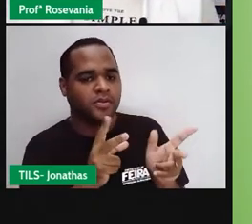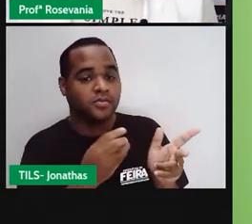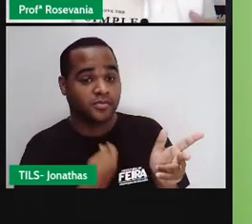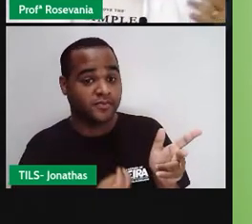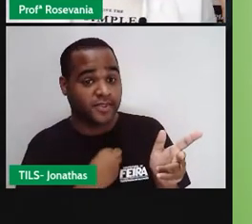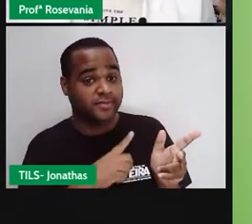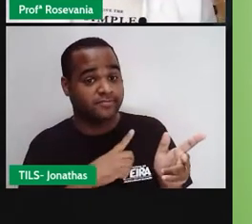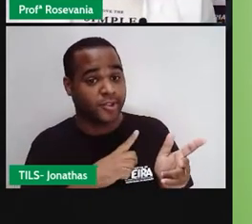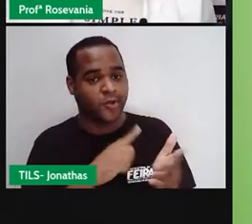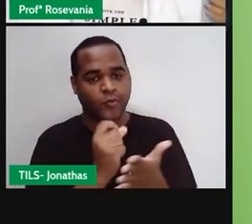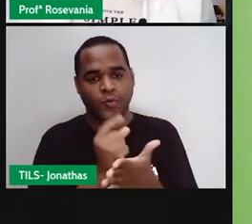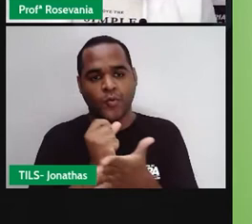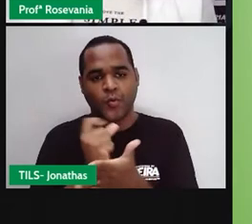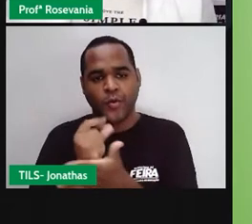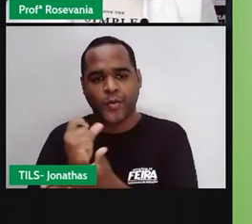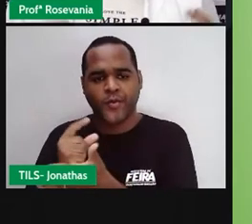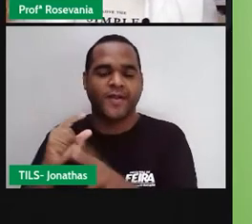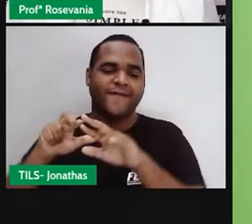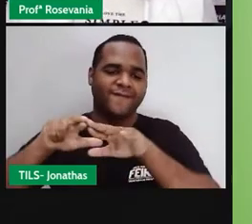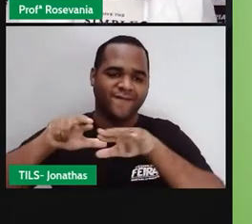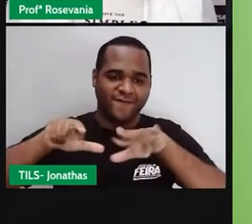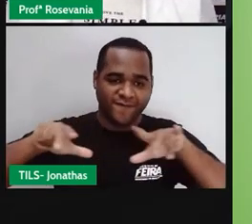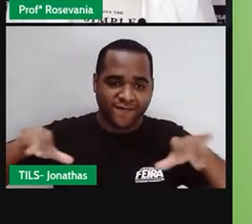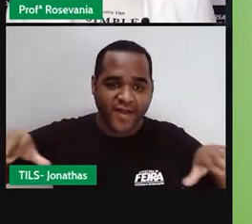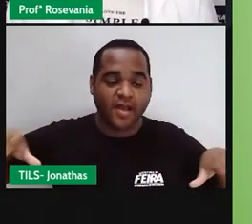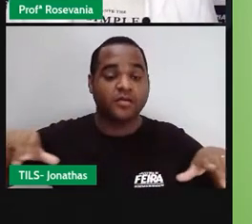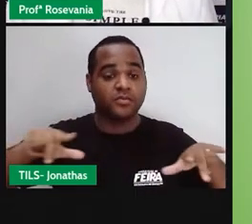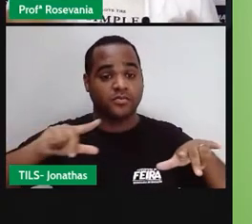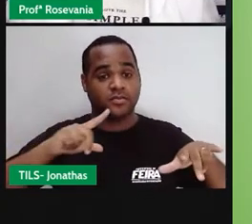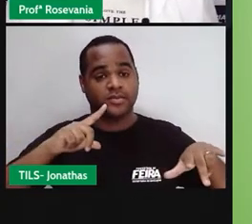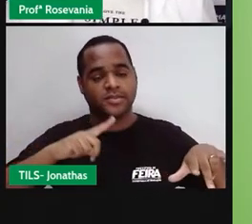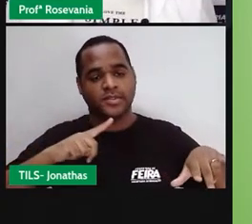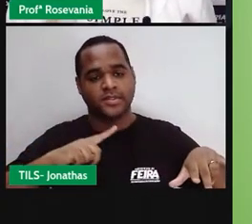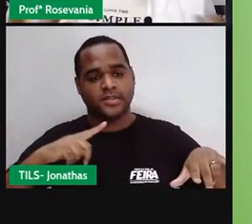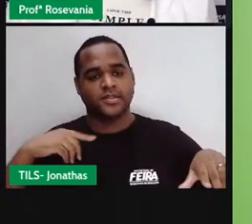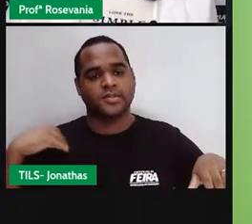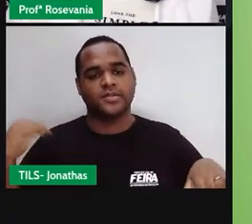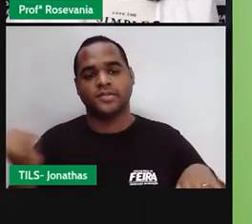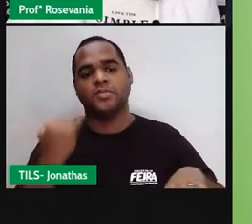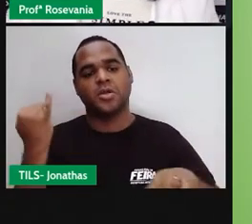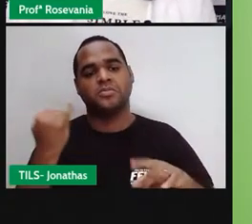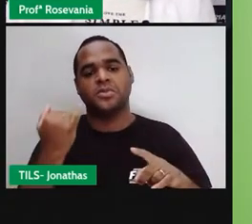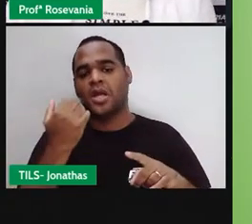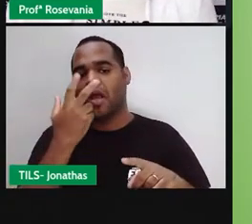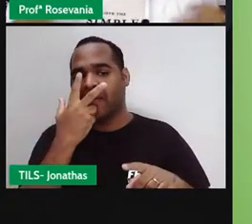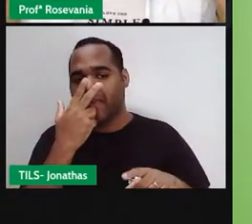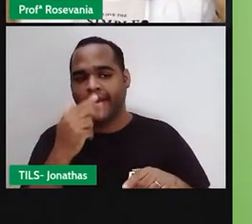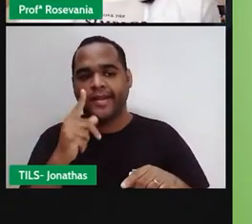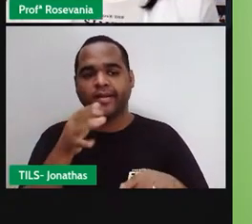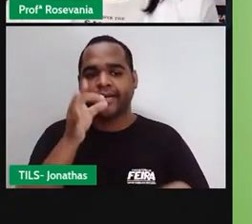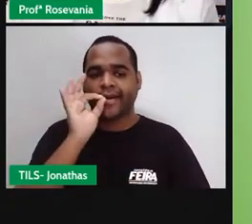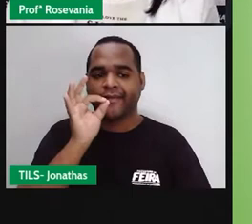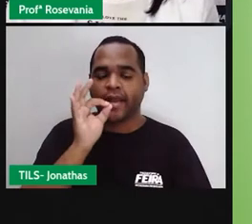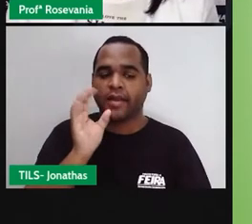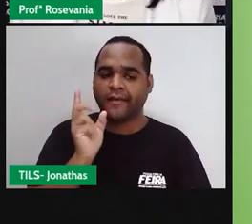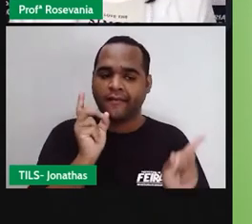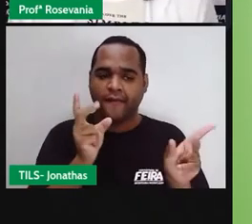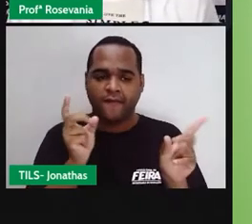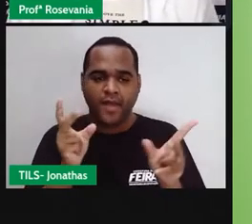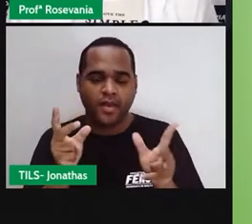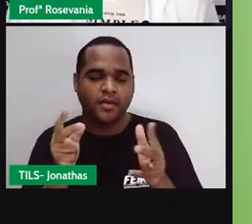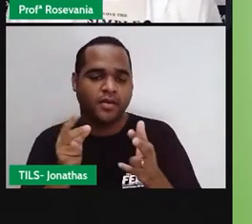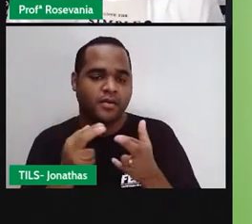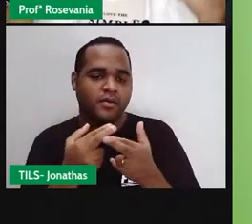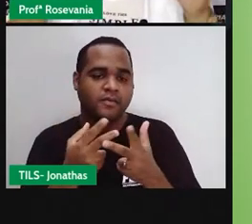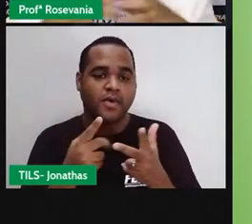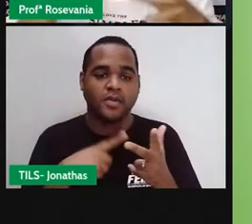precisou continuar comprando esses produtos de primeiras necessidades. E ainda assim não estava vendendo o nosso café, que era o produto da época.